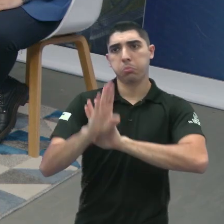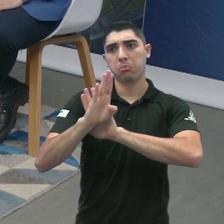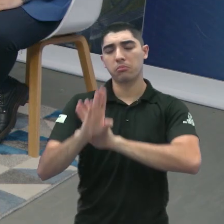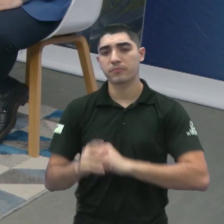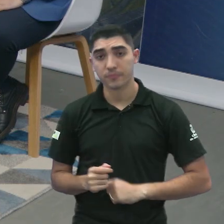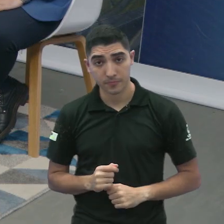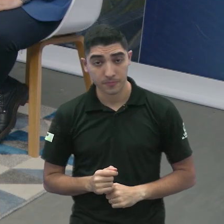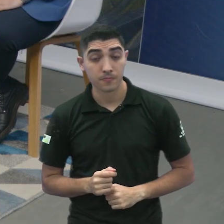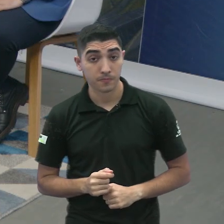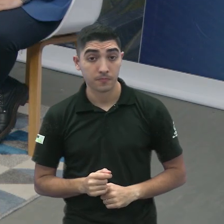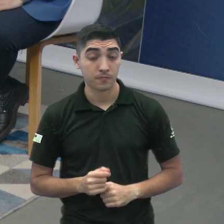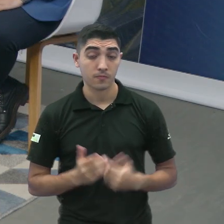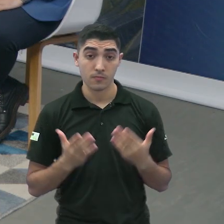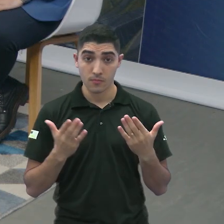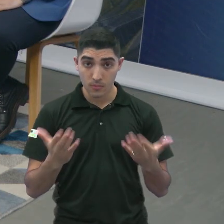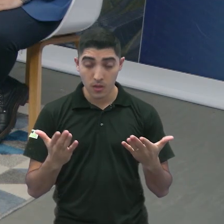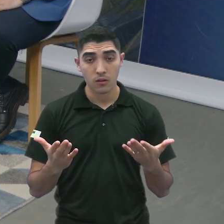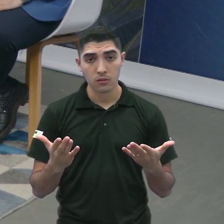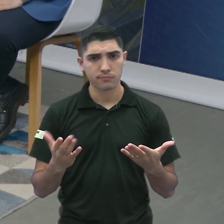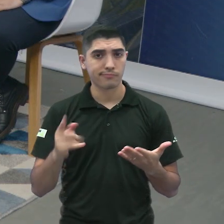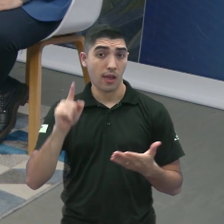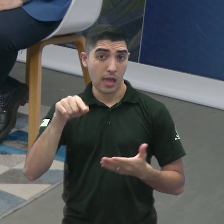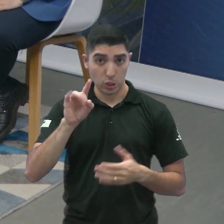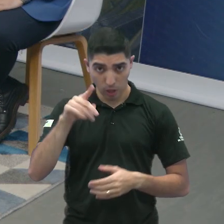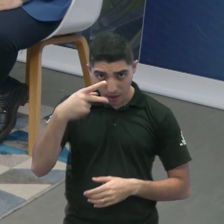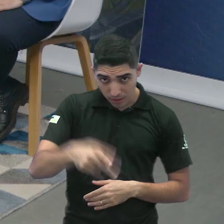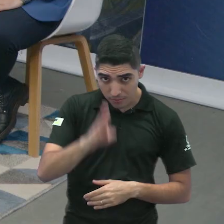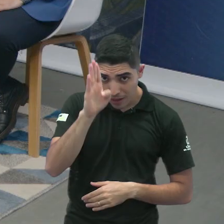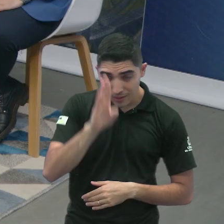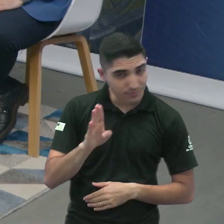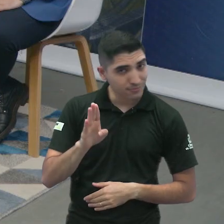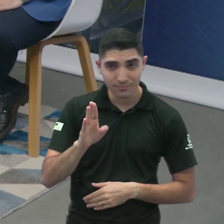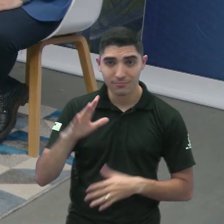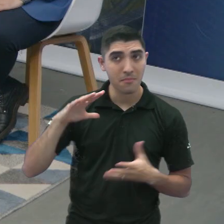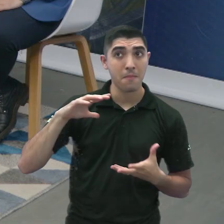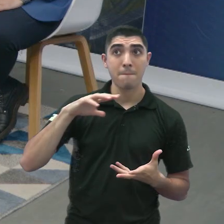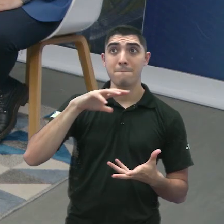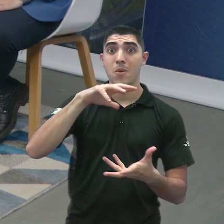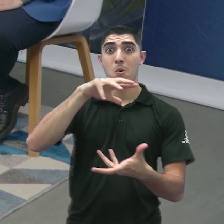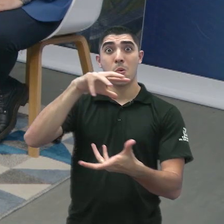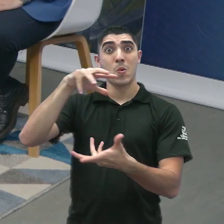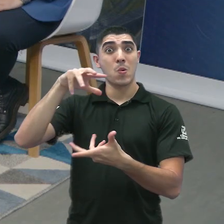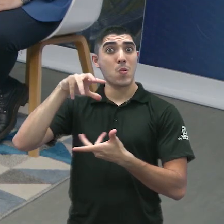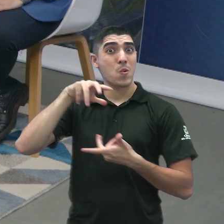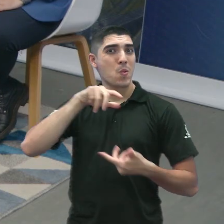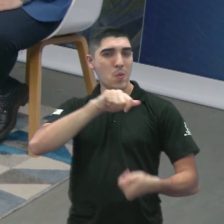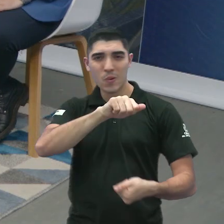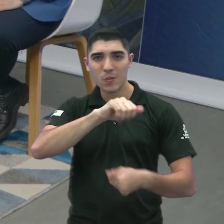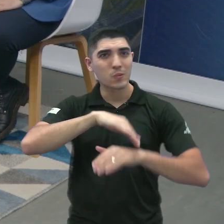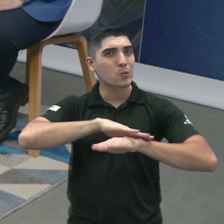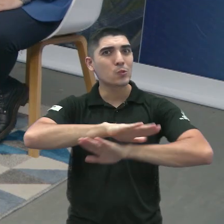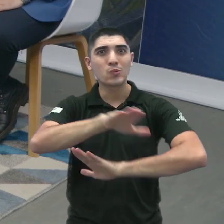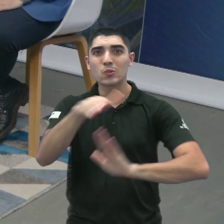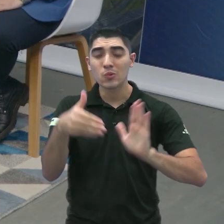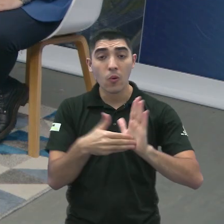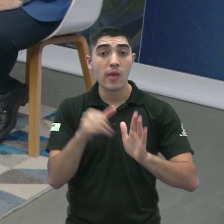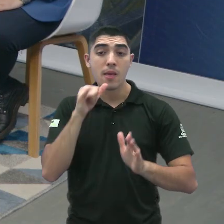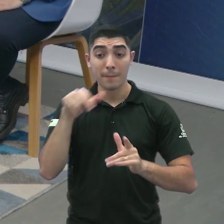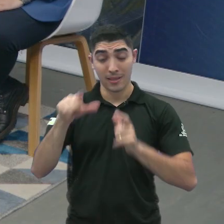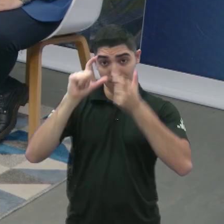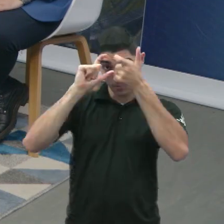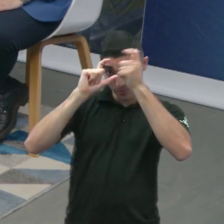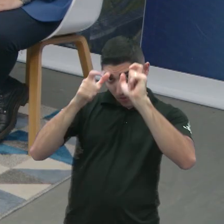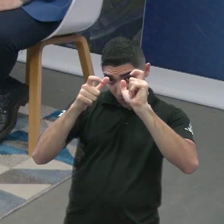Primeiro que é uma questão mundial. Né? A busca o aumento dos transtornos mentais é uma